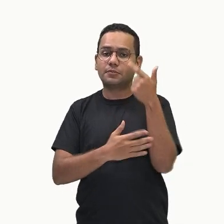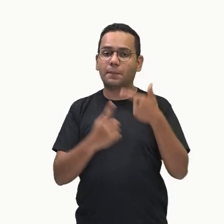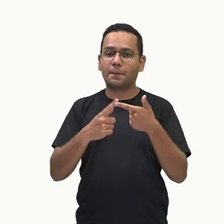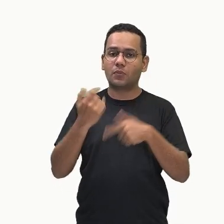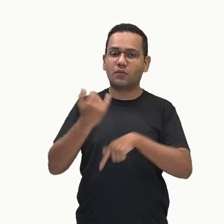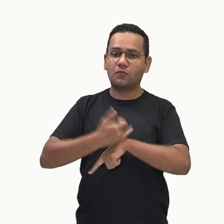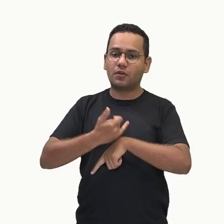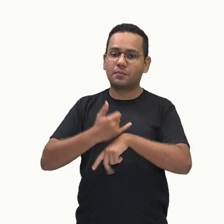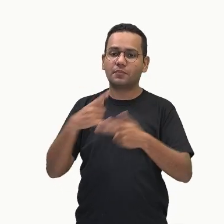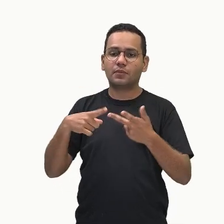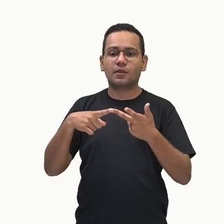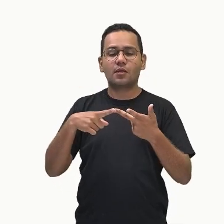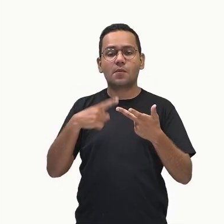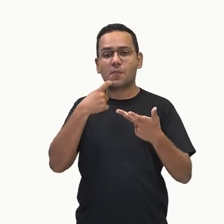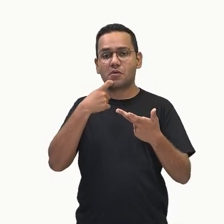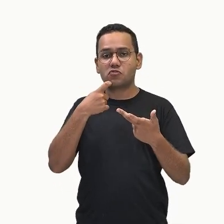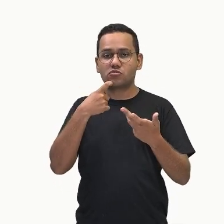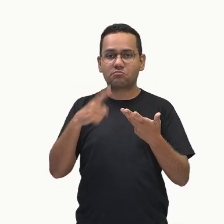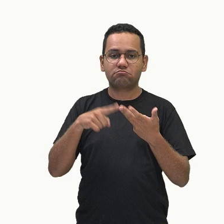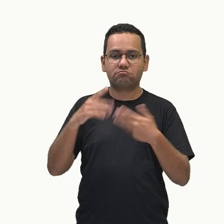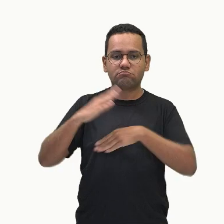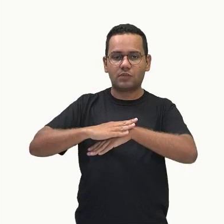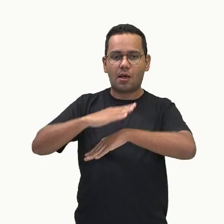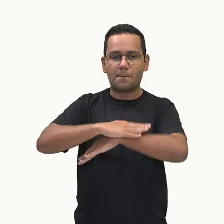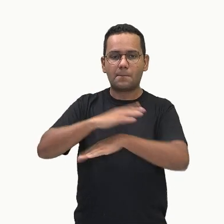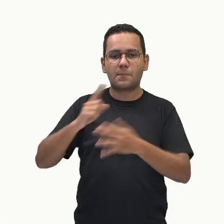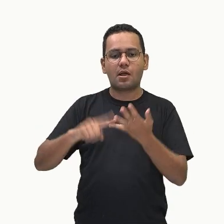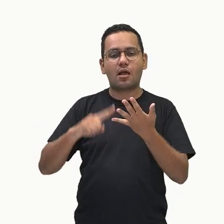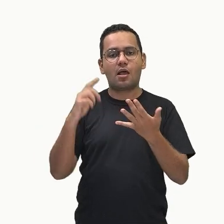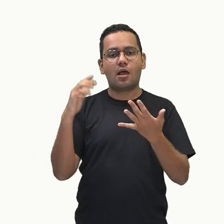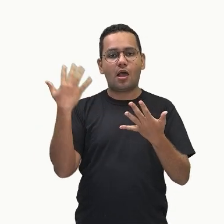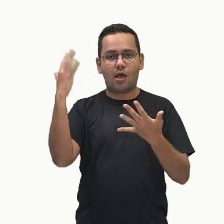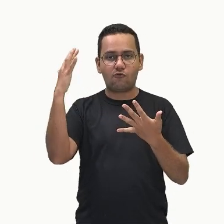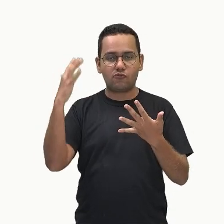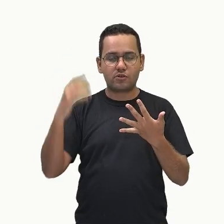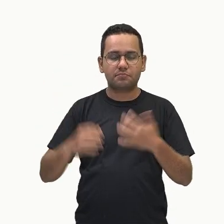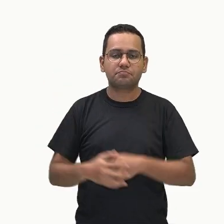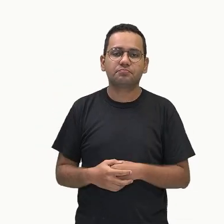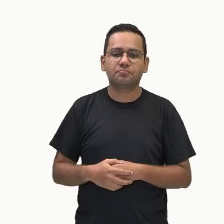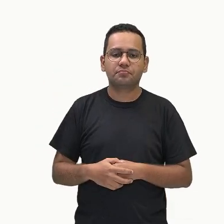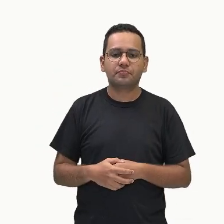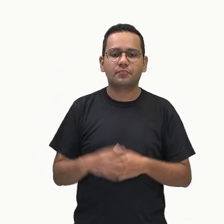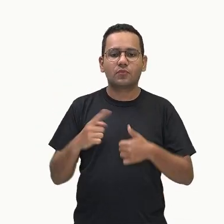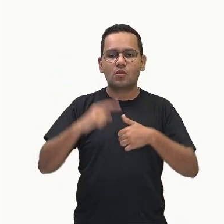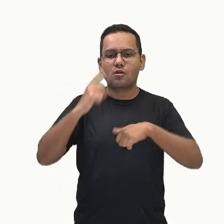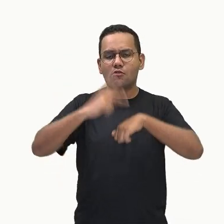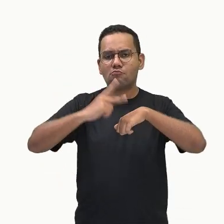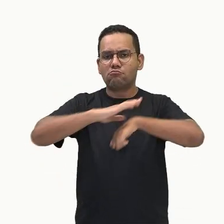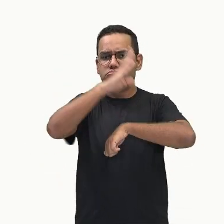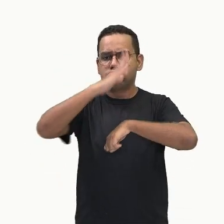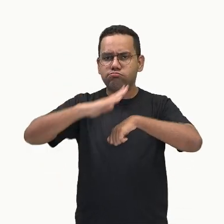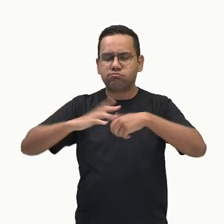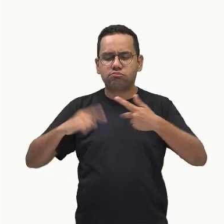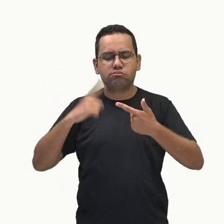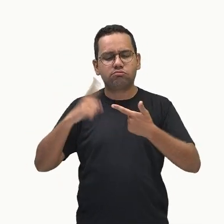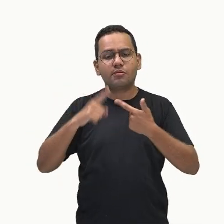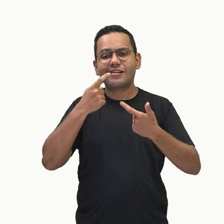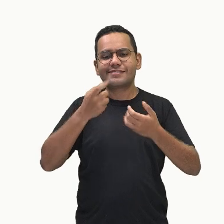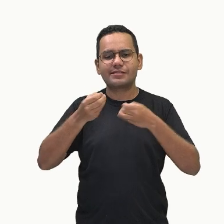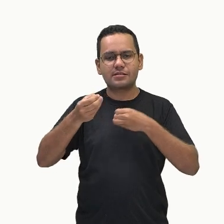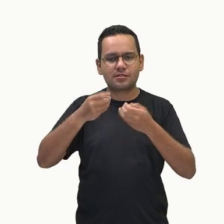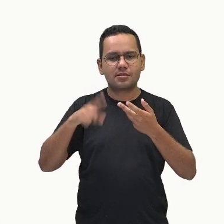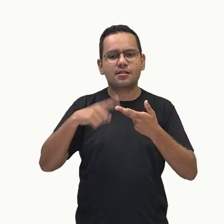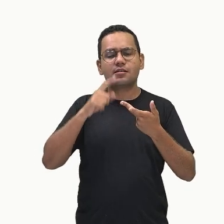o ferro, um peixe, um sapo, uma árvore, por exemplo, rochas, plástico,